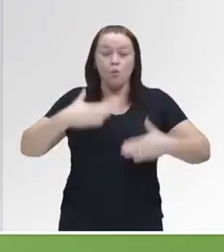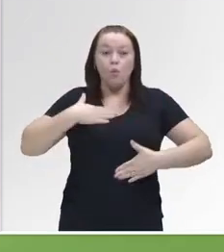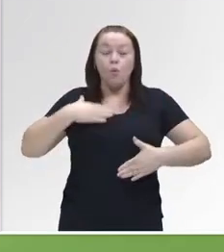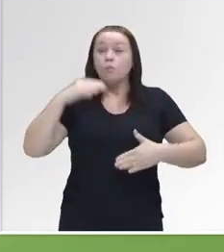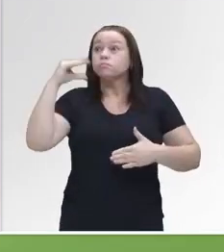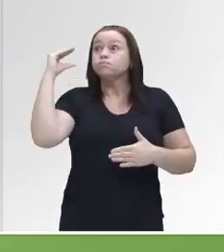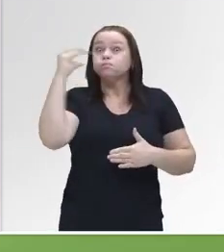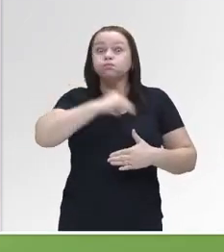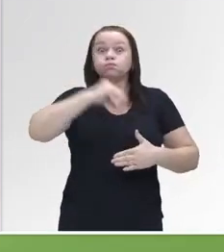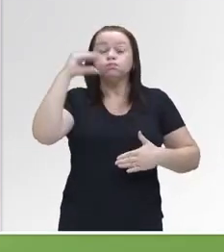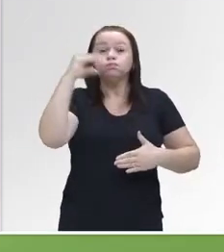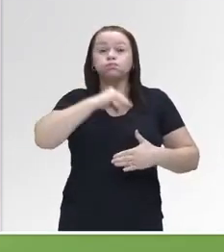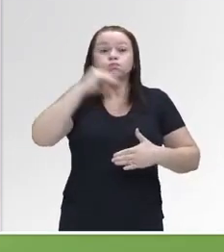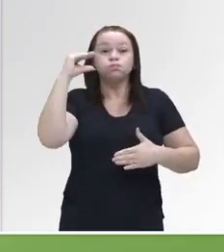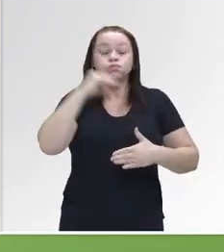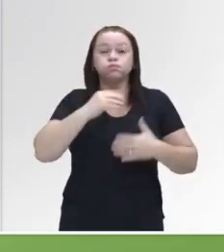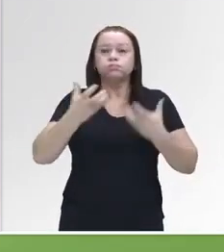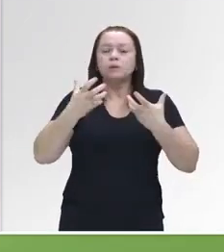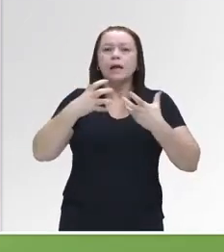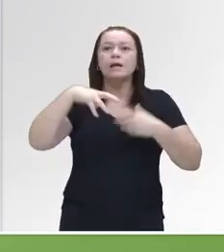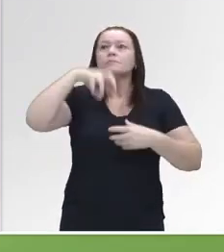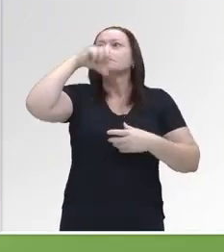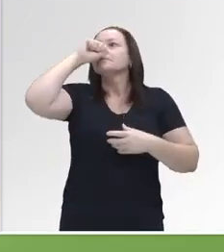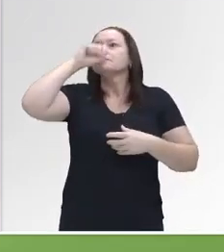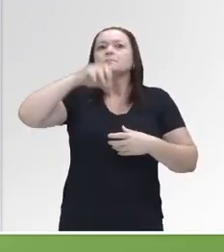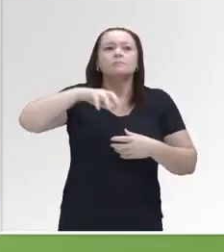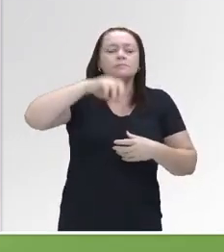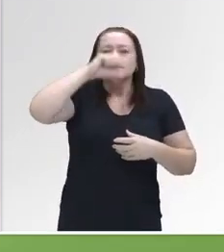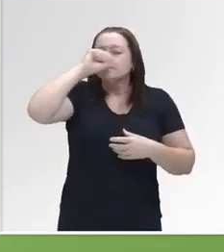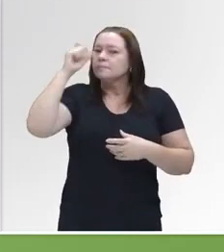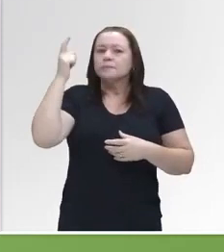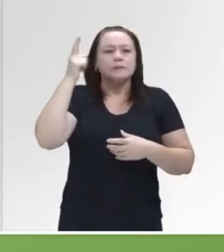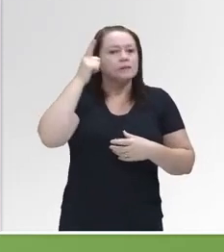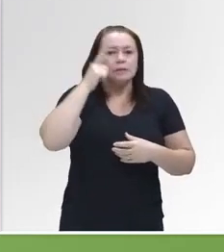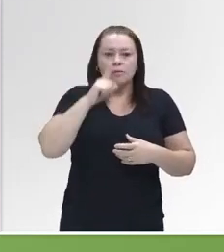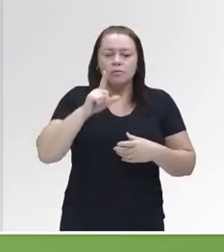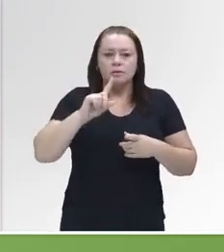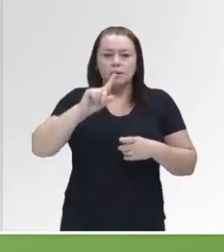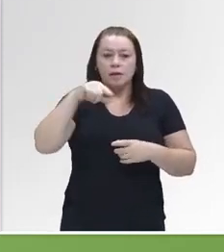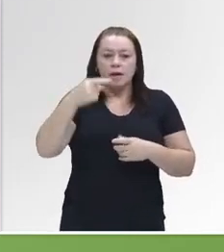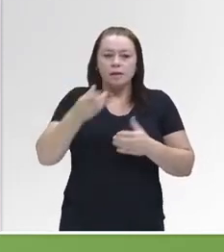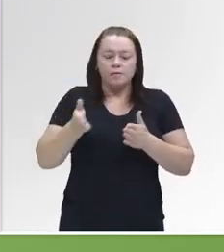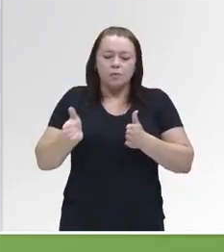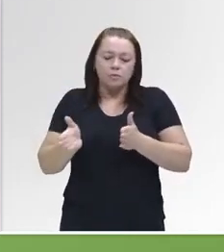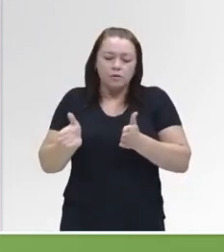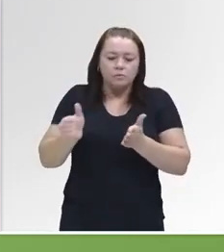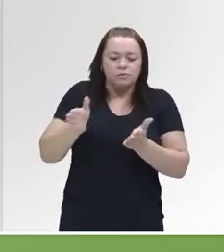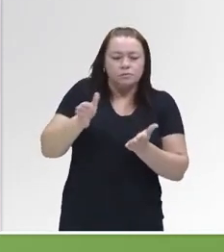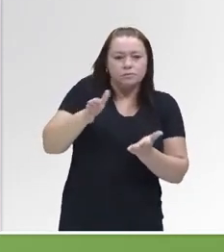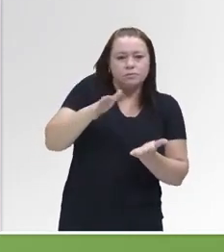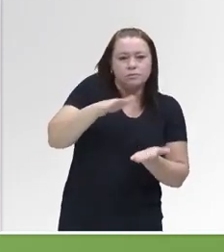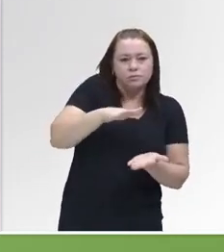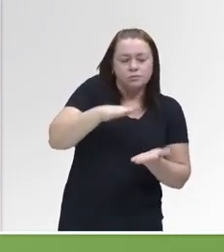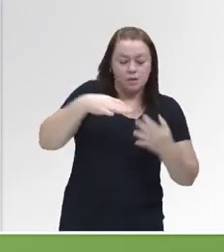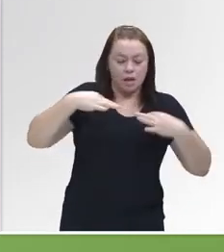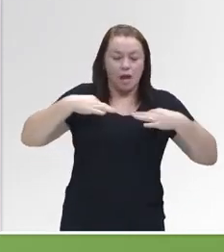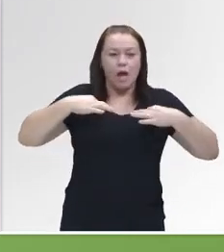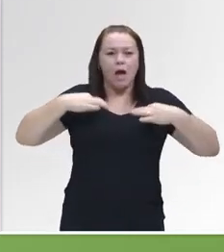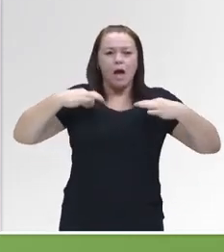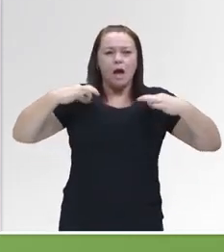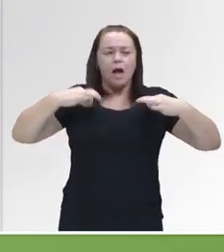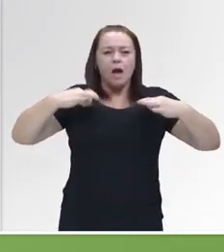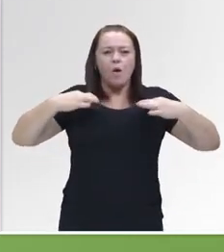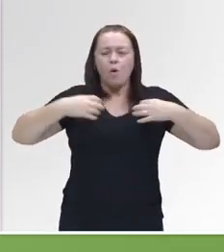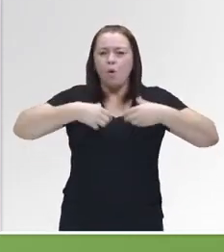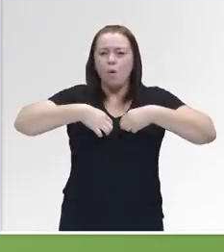a respiração. Depois é importante posicioná-la de lado ou afrouxar algumas roupas, deixar a pessoa de